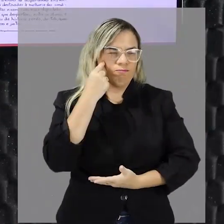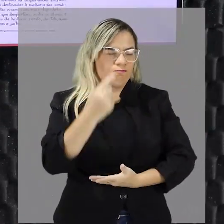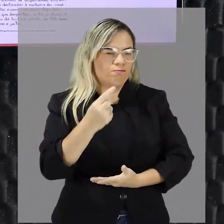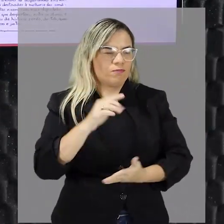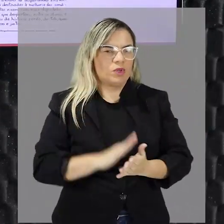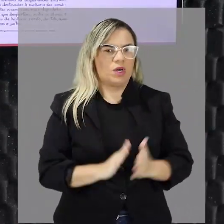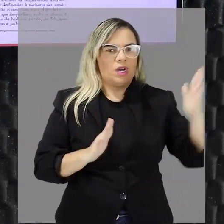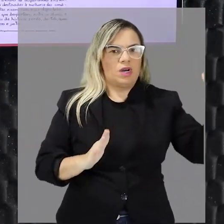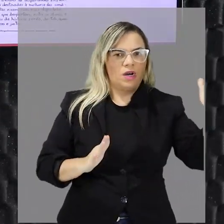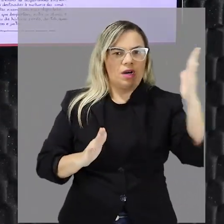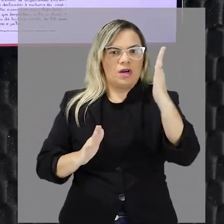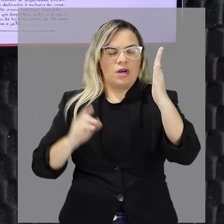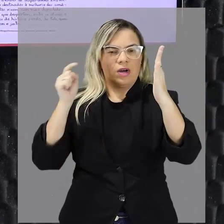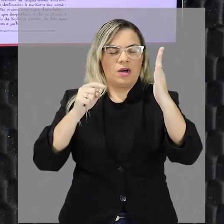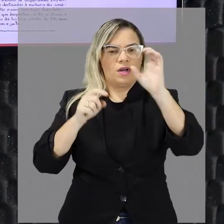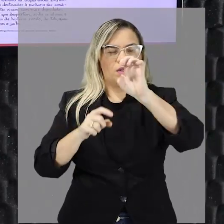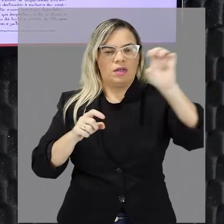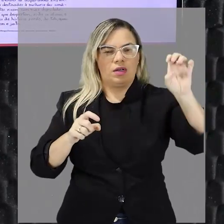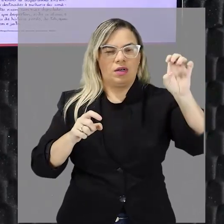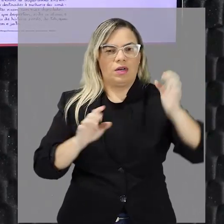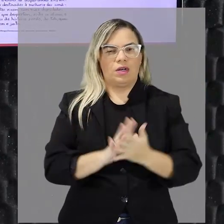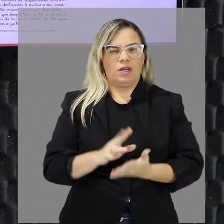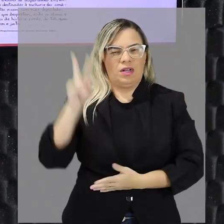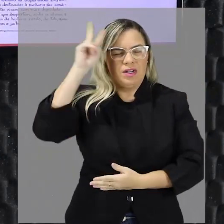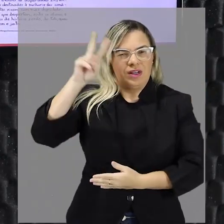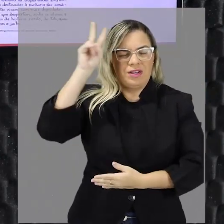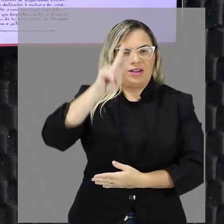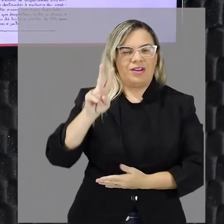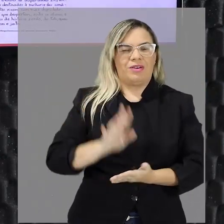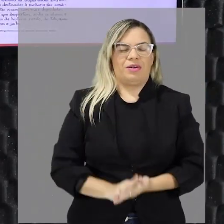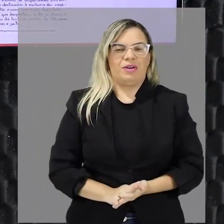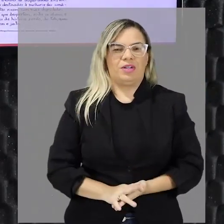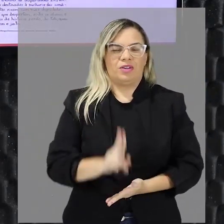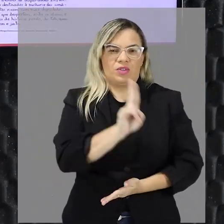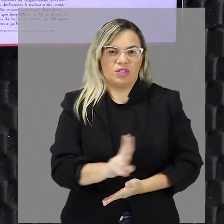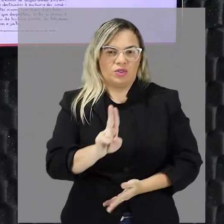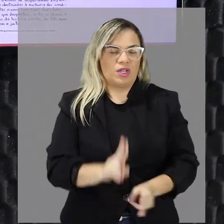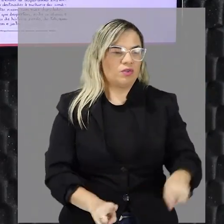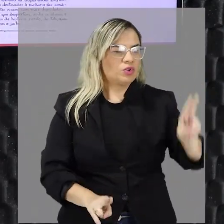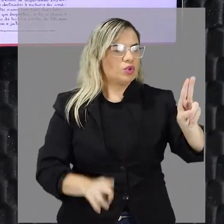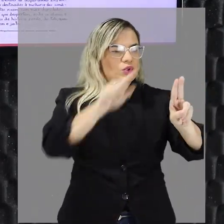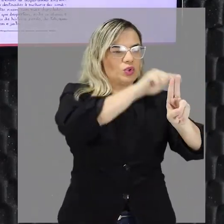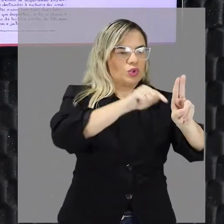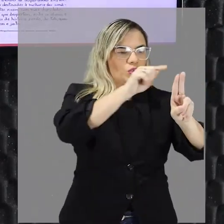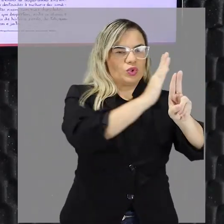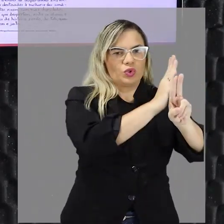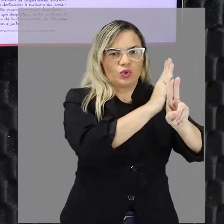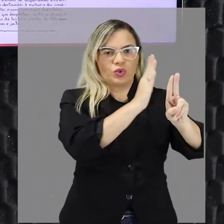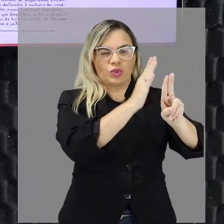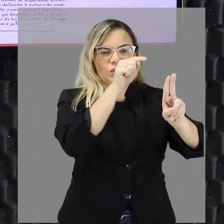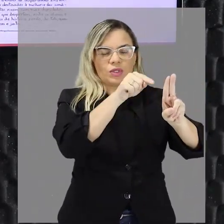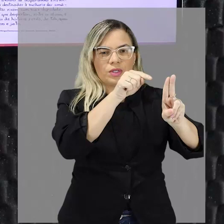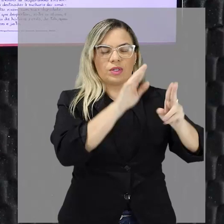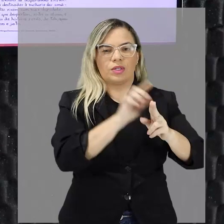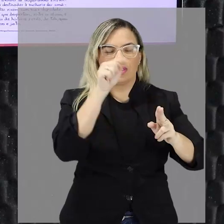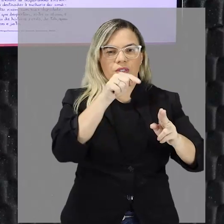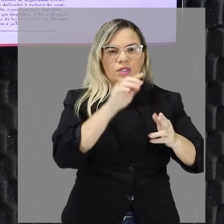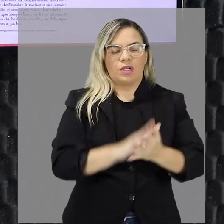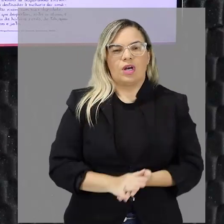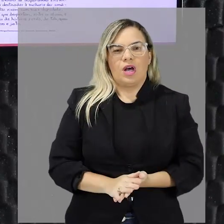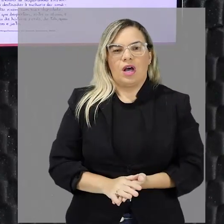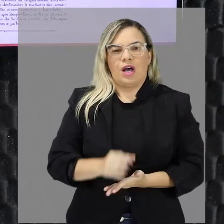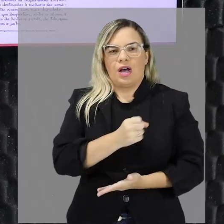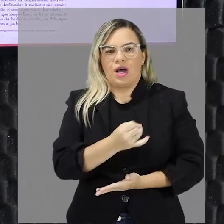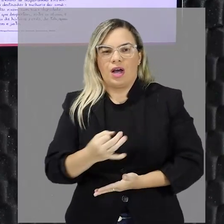Como assim? Lembra daqueles 2 dedinhos longe da margem? Que a professora lá da alfabetização, do ensino fundamental 1 falava pra